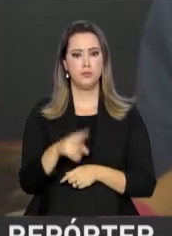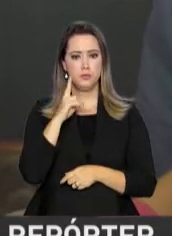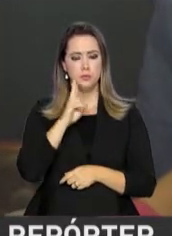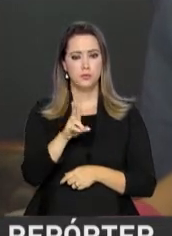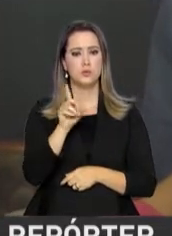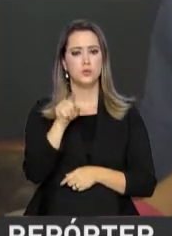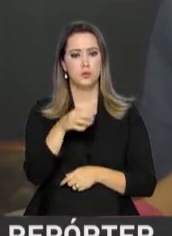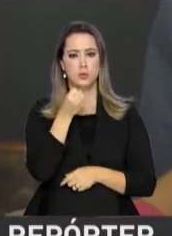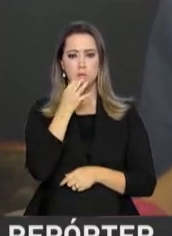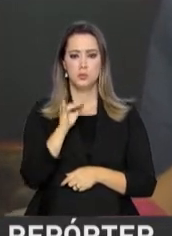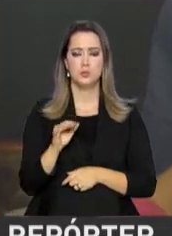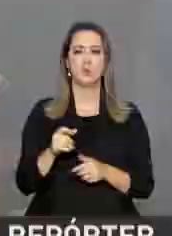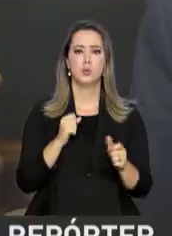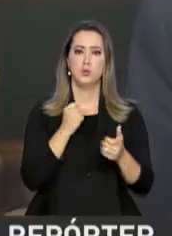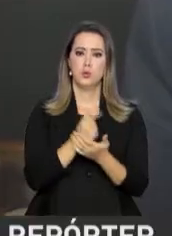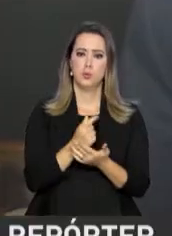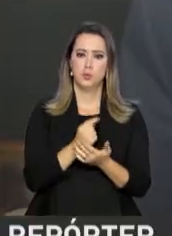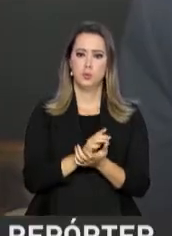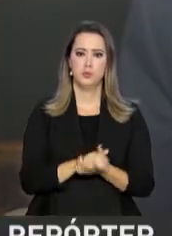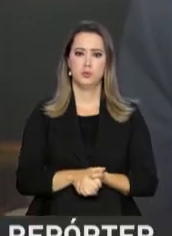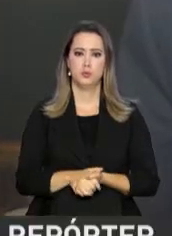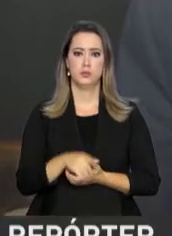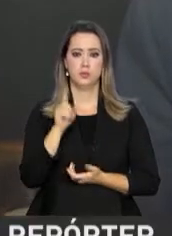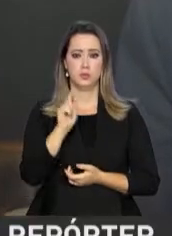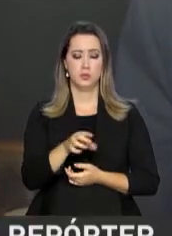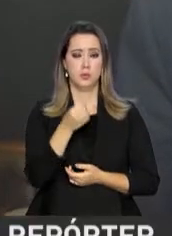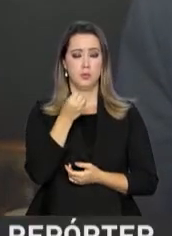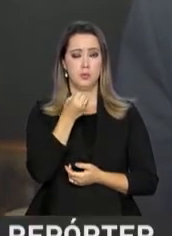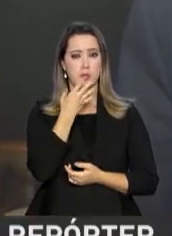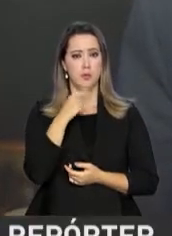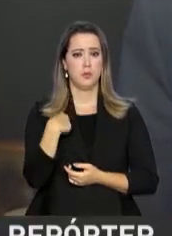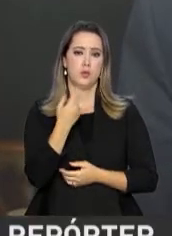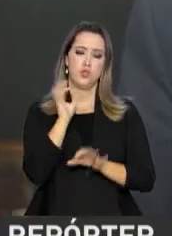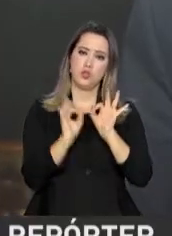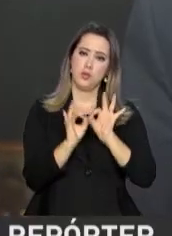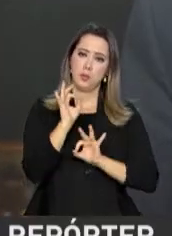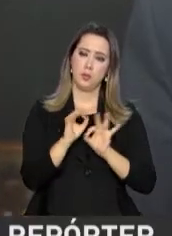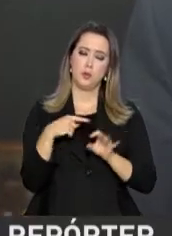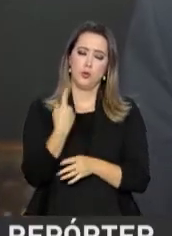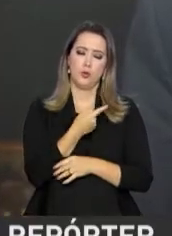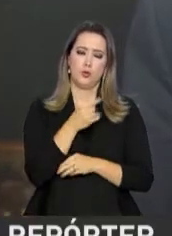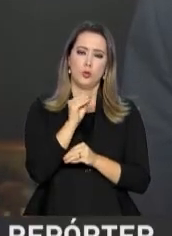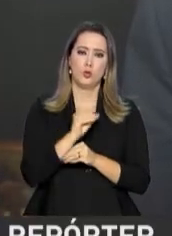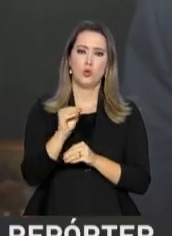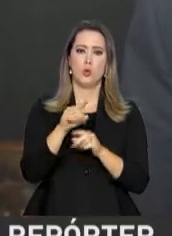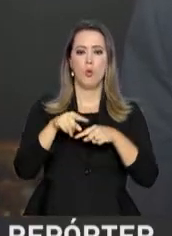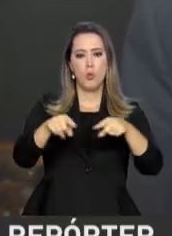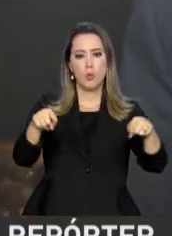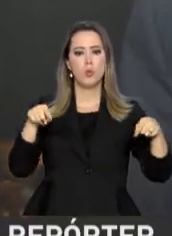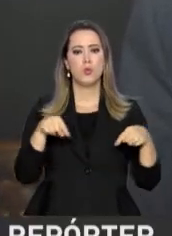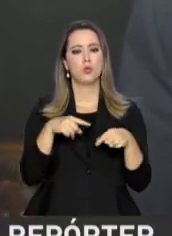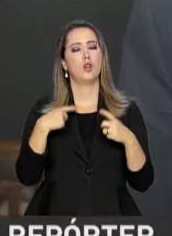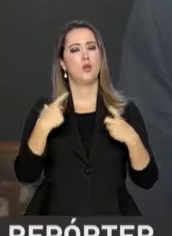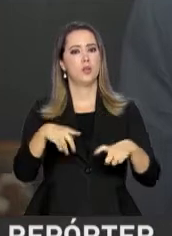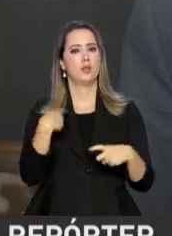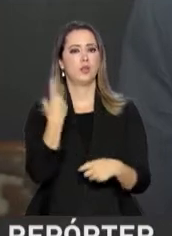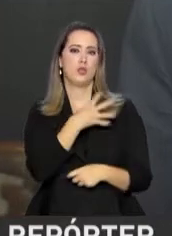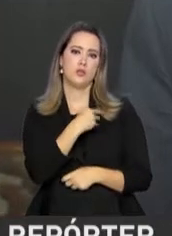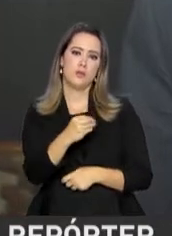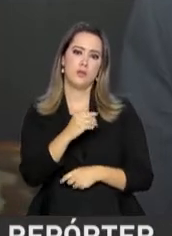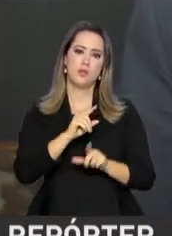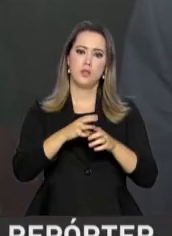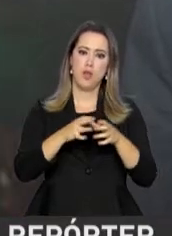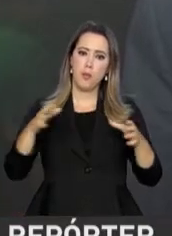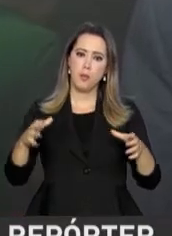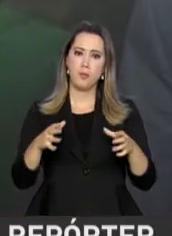Eu acho que foi uma boa compra que a gente fez. Ah, eu acho que vai ser legal porque a gente vai deixar do jeito que a gente quer, vai fazer um quartinho bem bonitinho para nossa filha, vai ampliar da